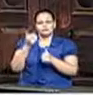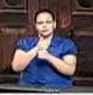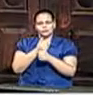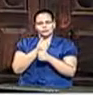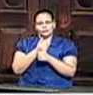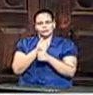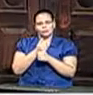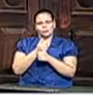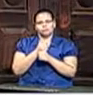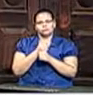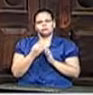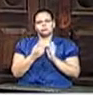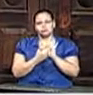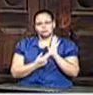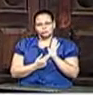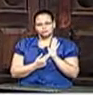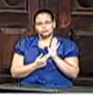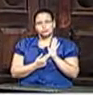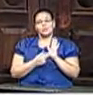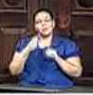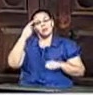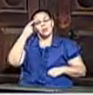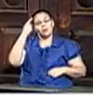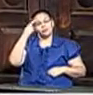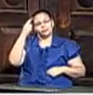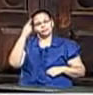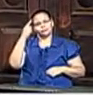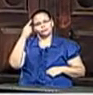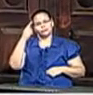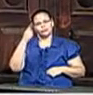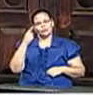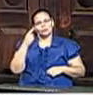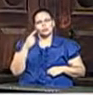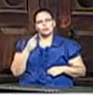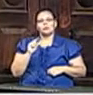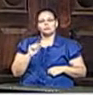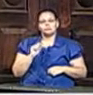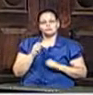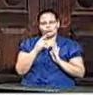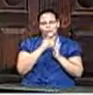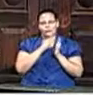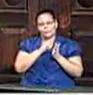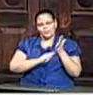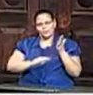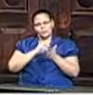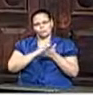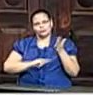do relator. Me lembro que no documento que